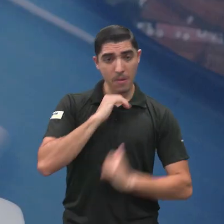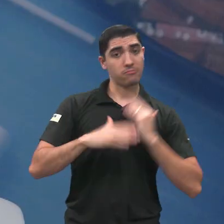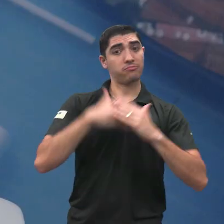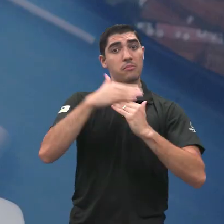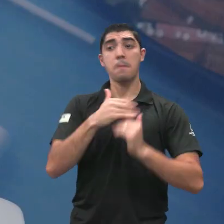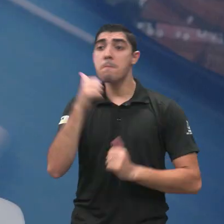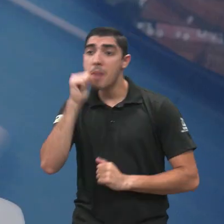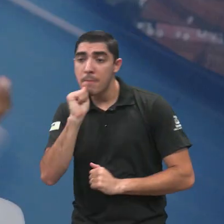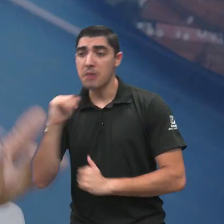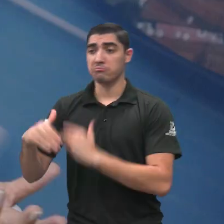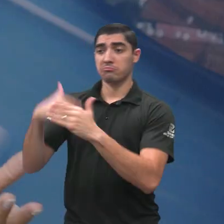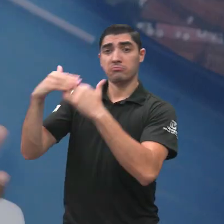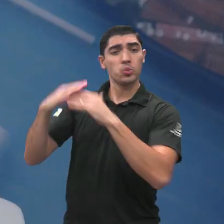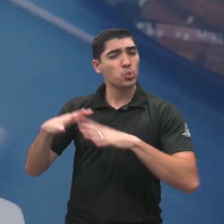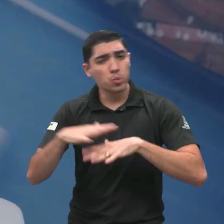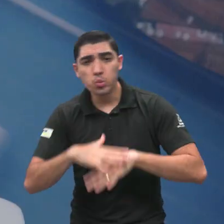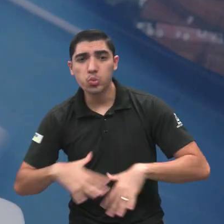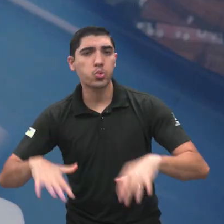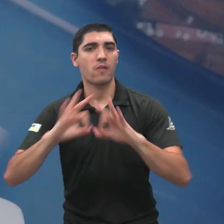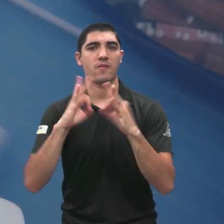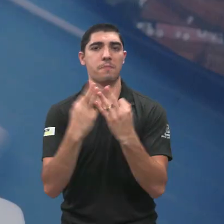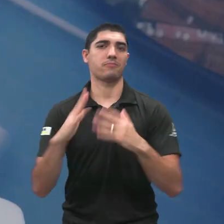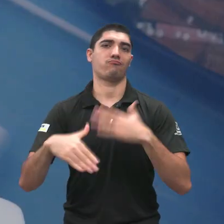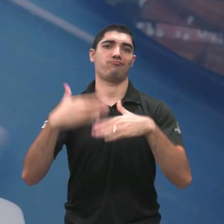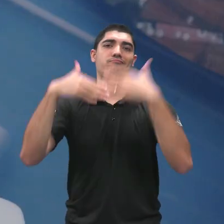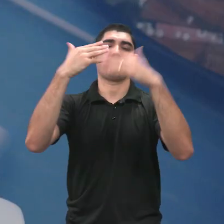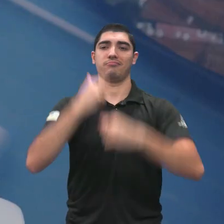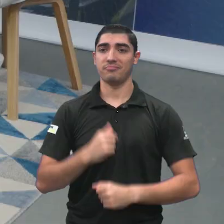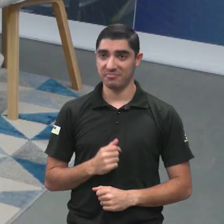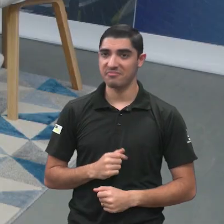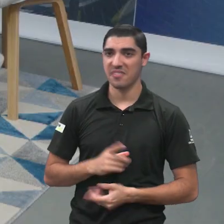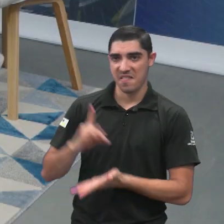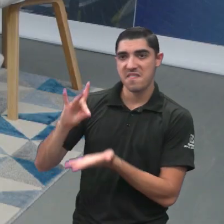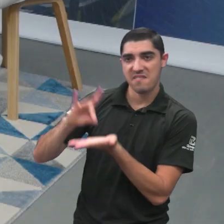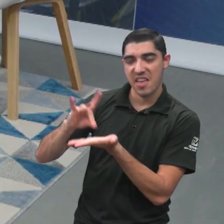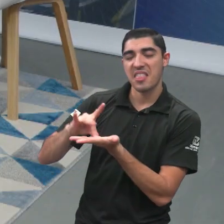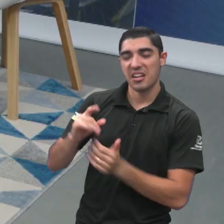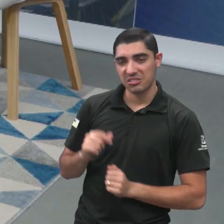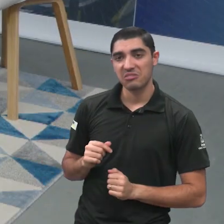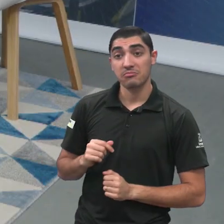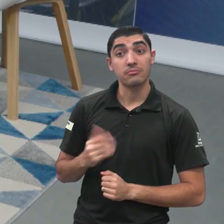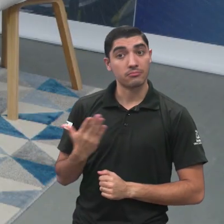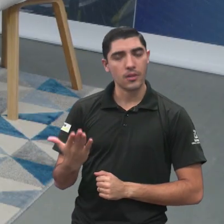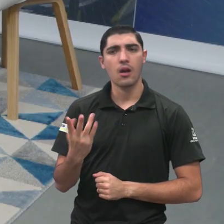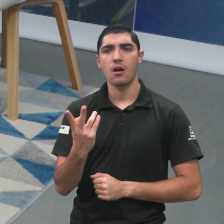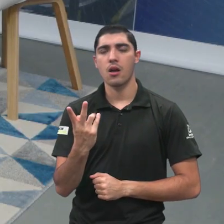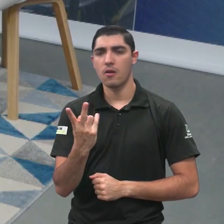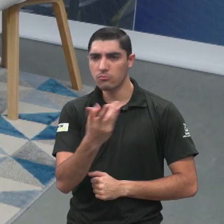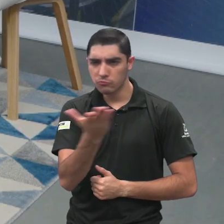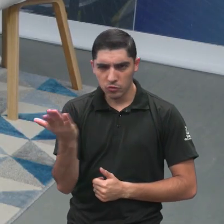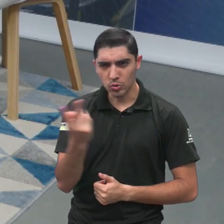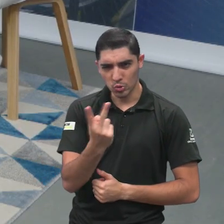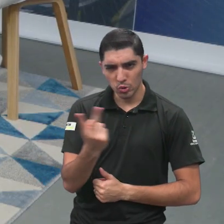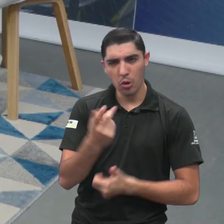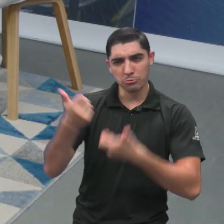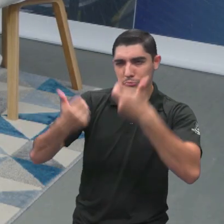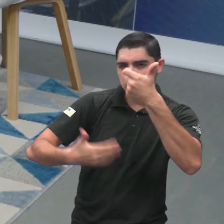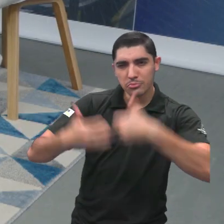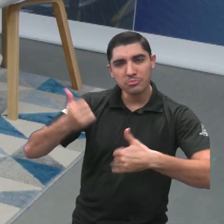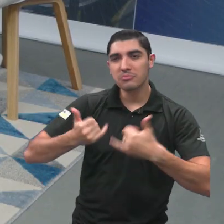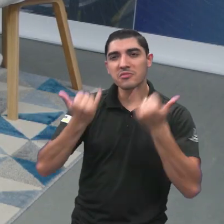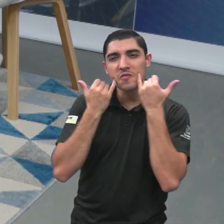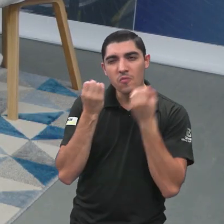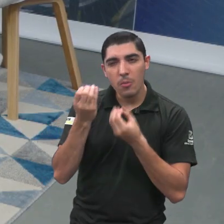como a mãe, como todos os entes familiares. Com certeza. E tudo isso que vocês falaram para o nosso público que está